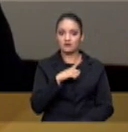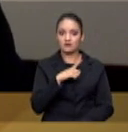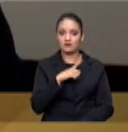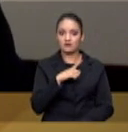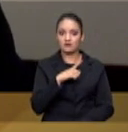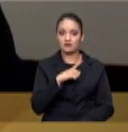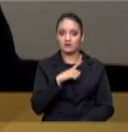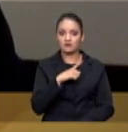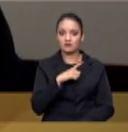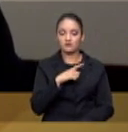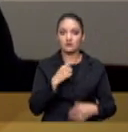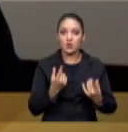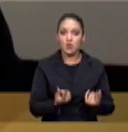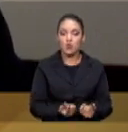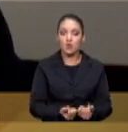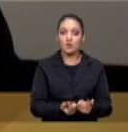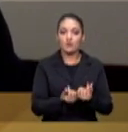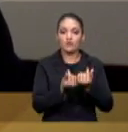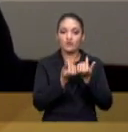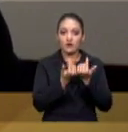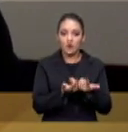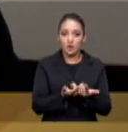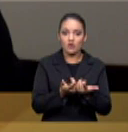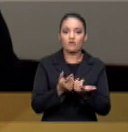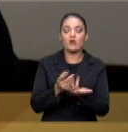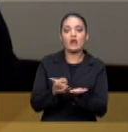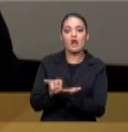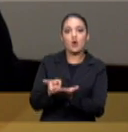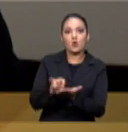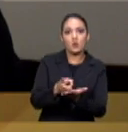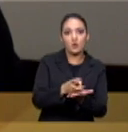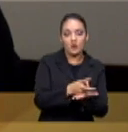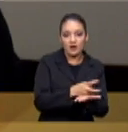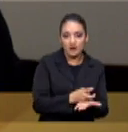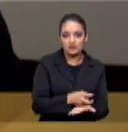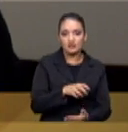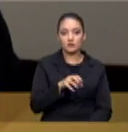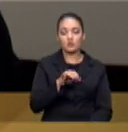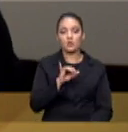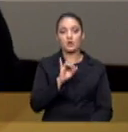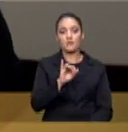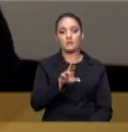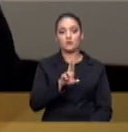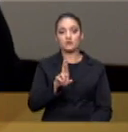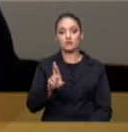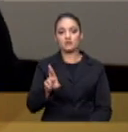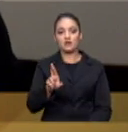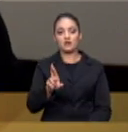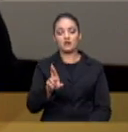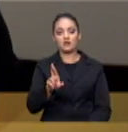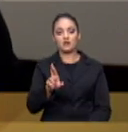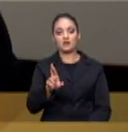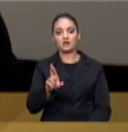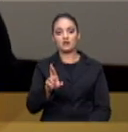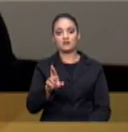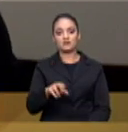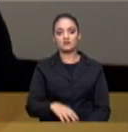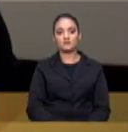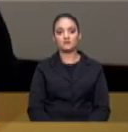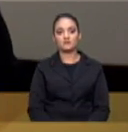o produto de arrecadação do imposto de renda incidente sobre